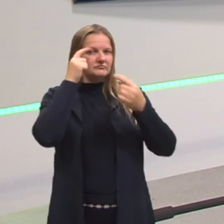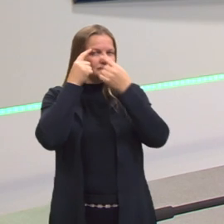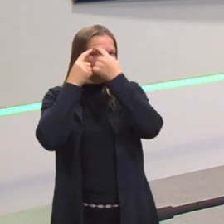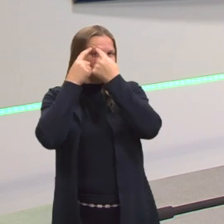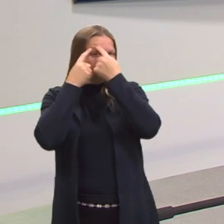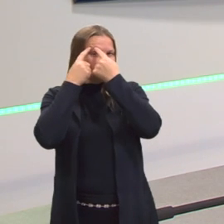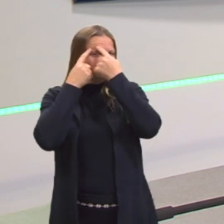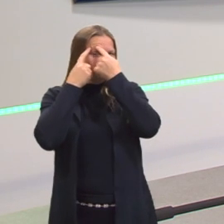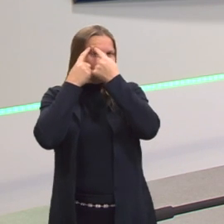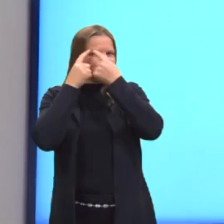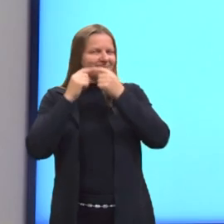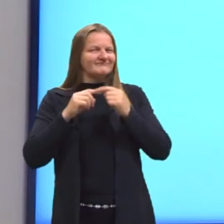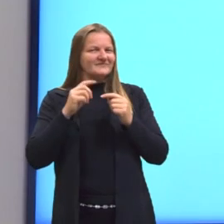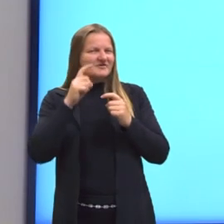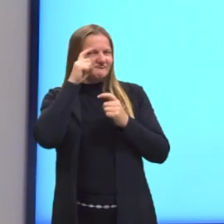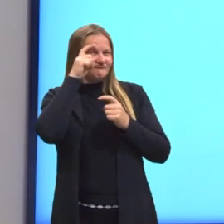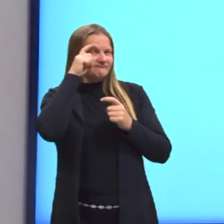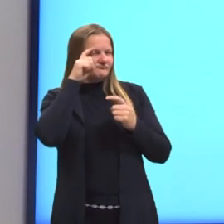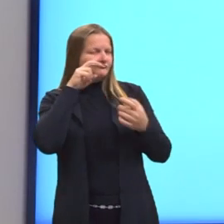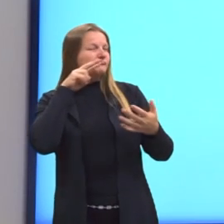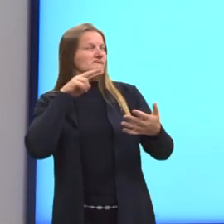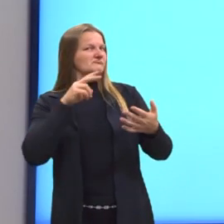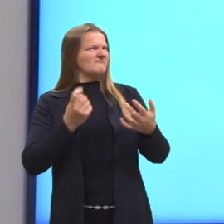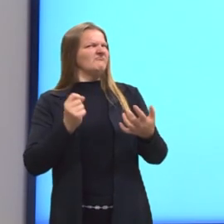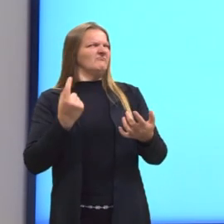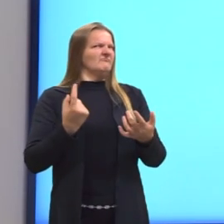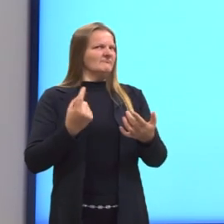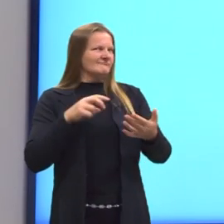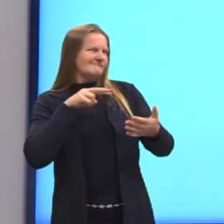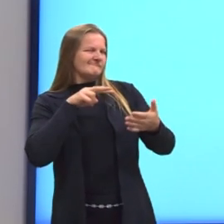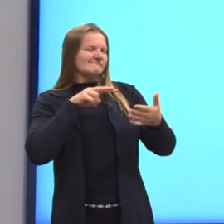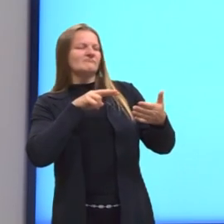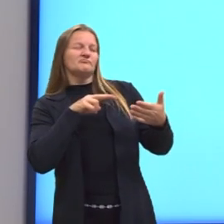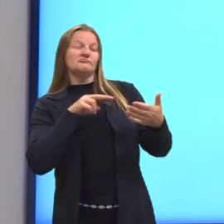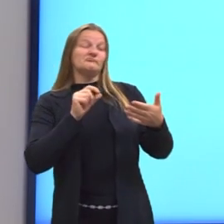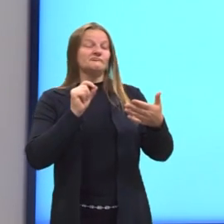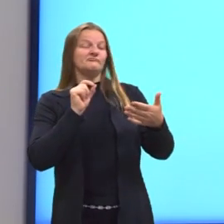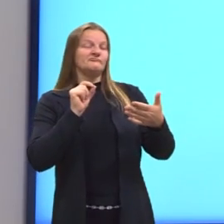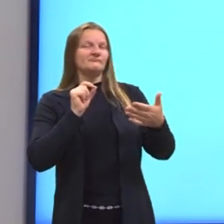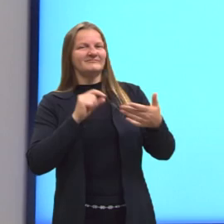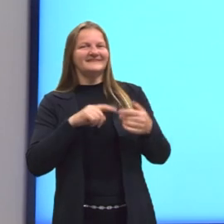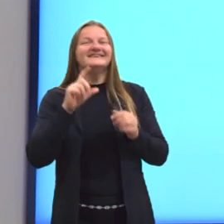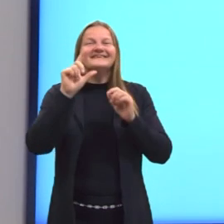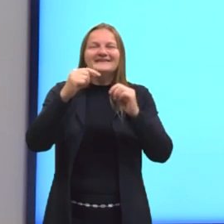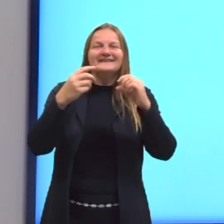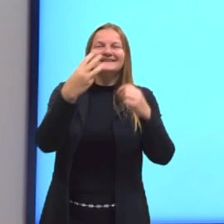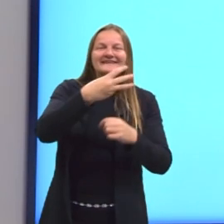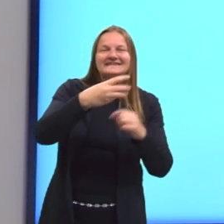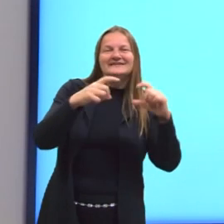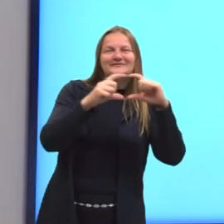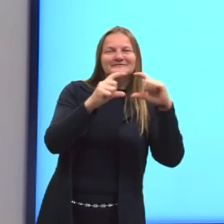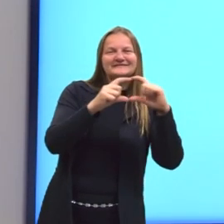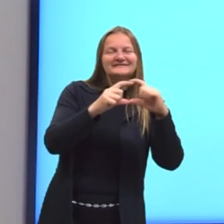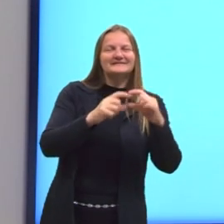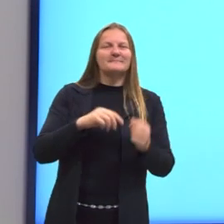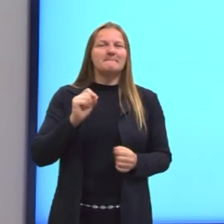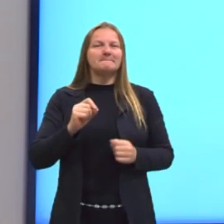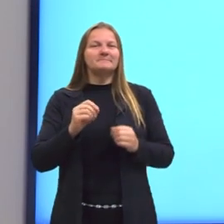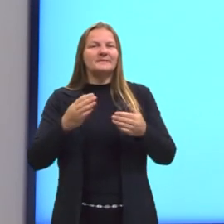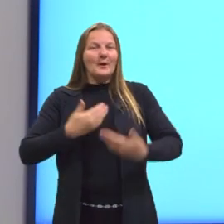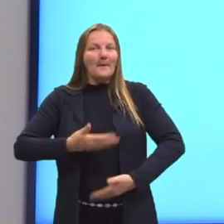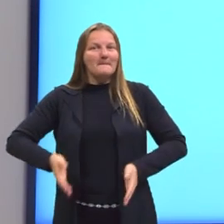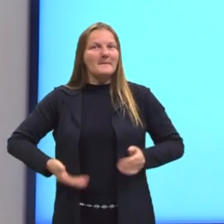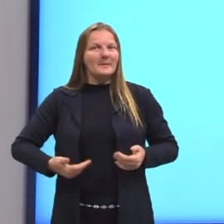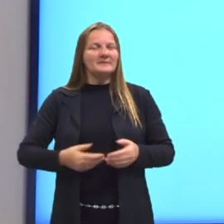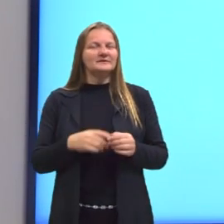levantada que a outra com cara de O que é isso que eu tô olhando aqui e depois no terceiro quadradinho o Bob